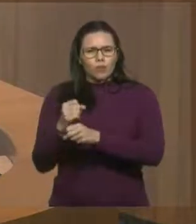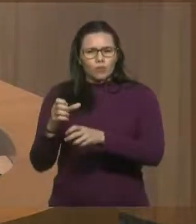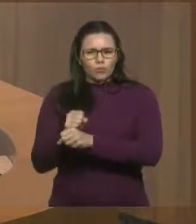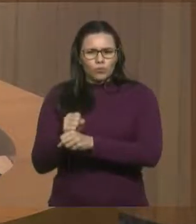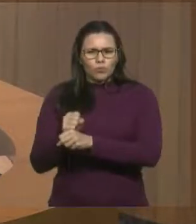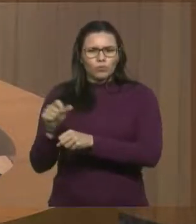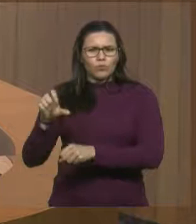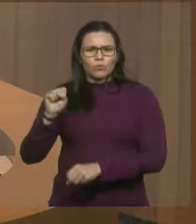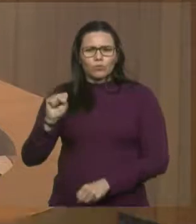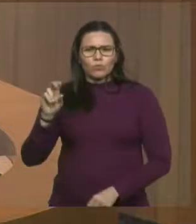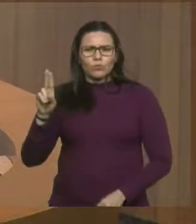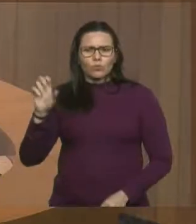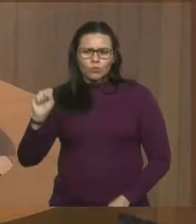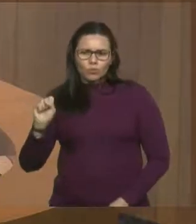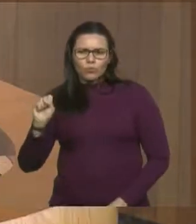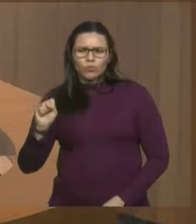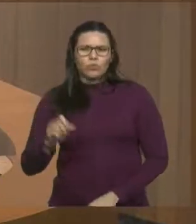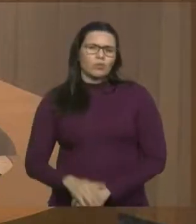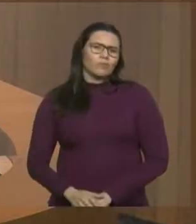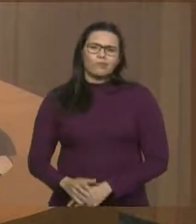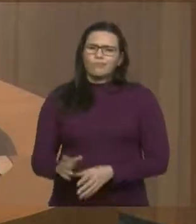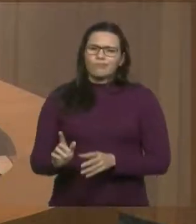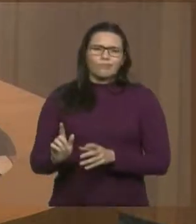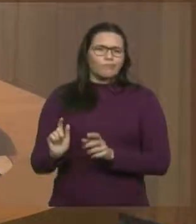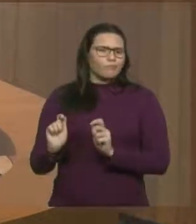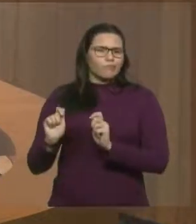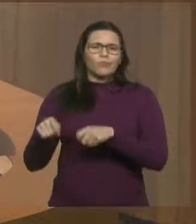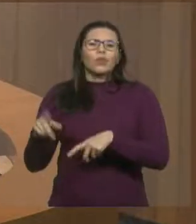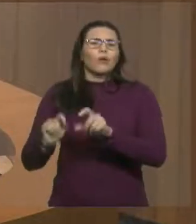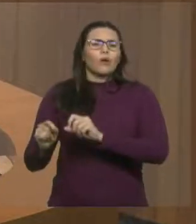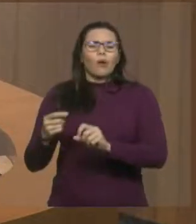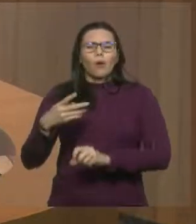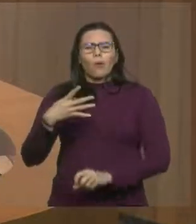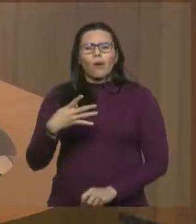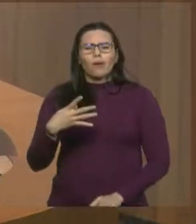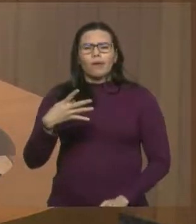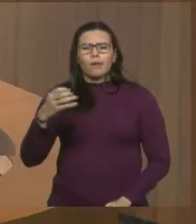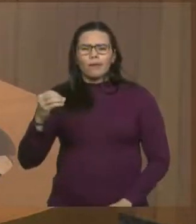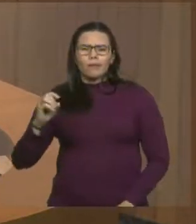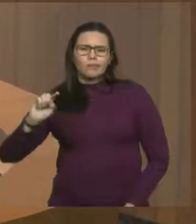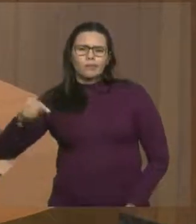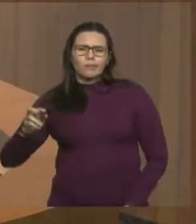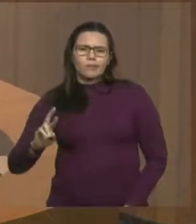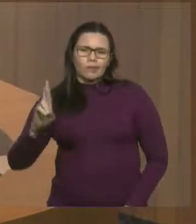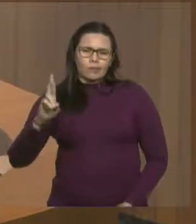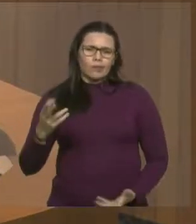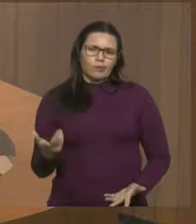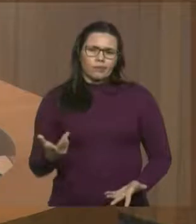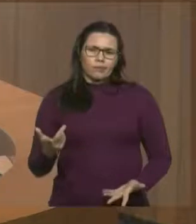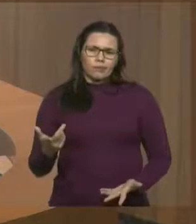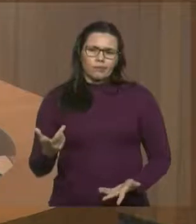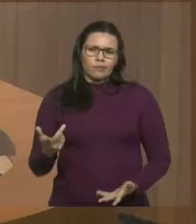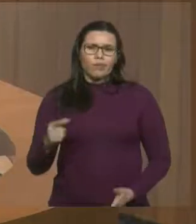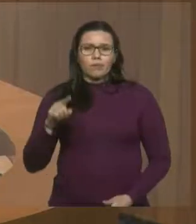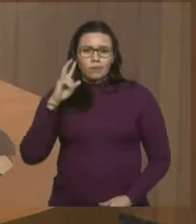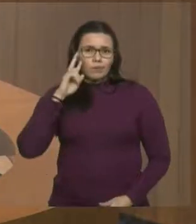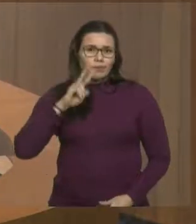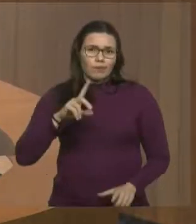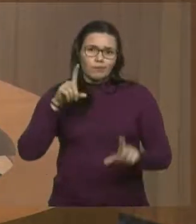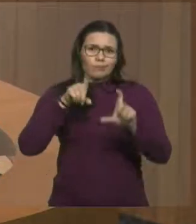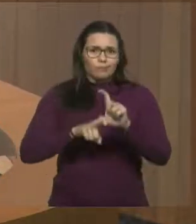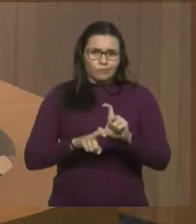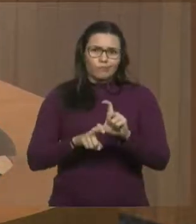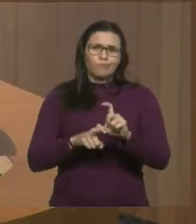R$40 mil por mês. Então, aí, deputado Zé Gentil, você tem o tamanho do déficit da instituição bem aqui, de maneira muito